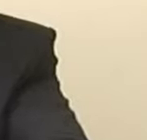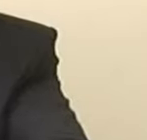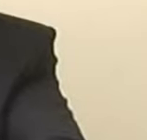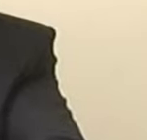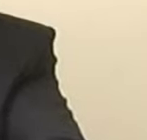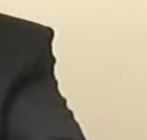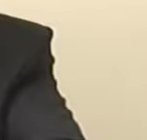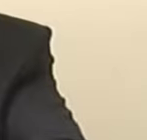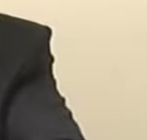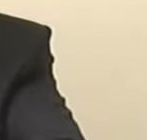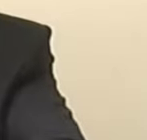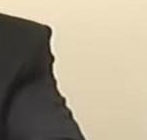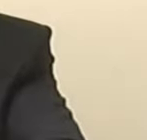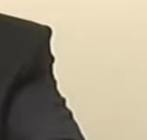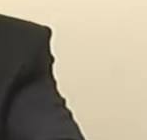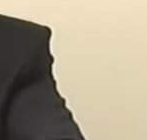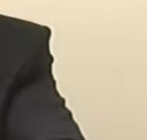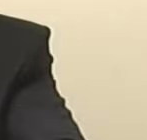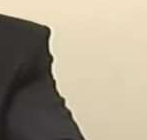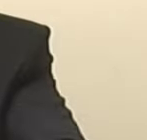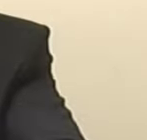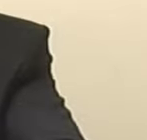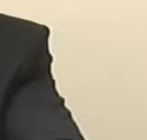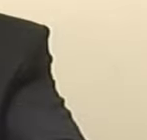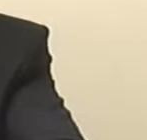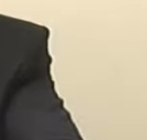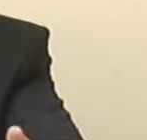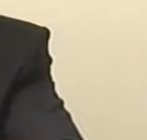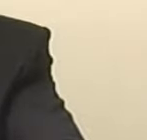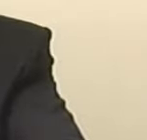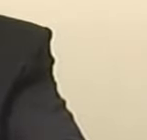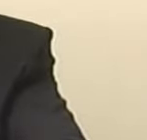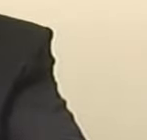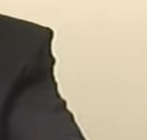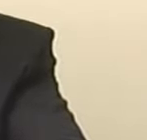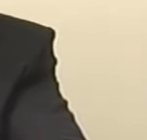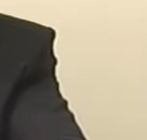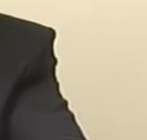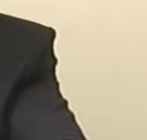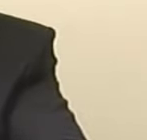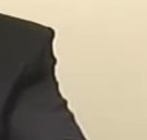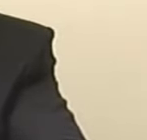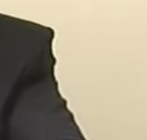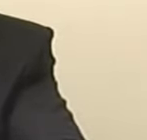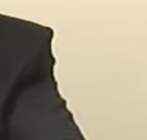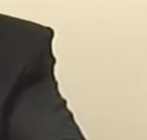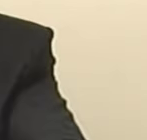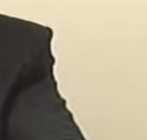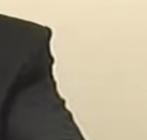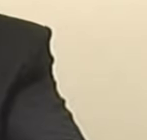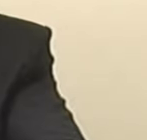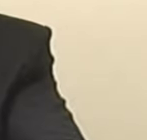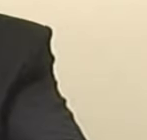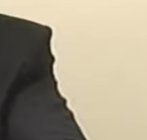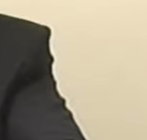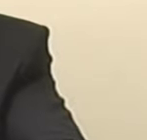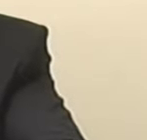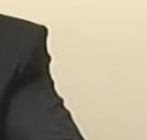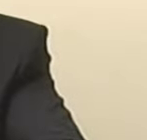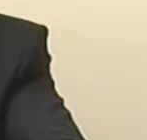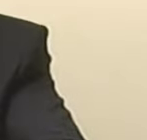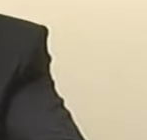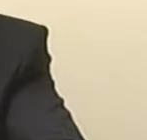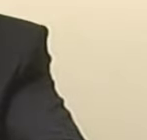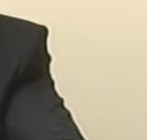até contra o próprio INSS. Eu acho que a gente trabalhou bastante, estamos fazendo uma reforma política extremamente